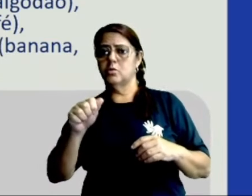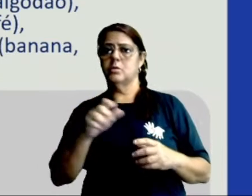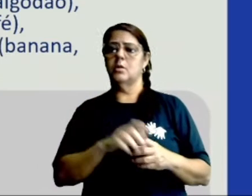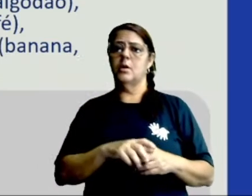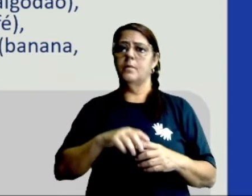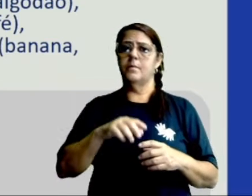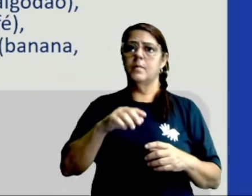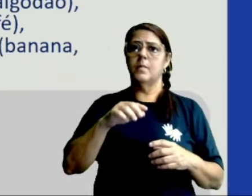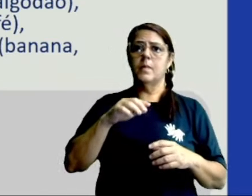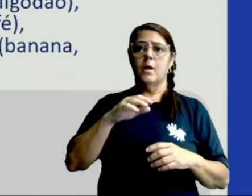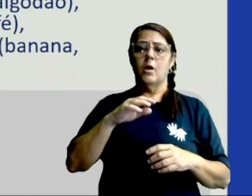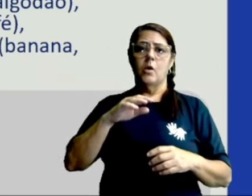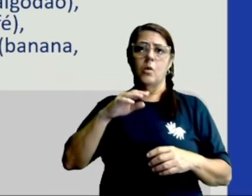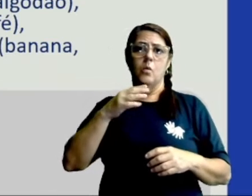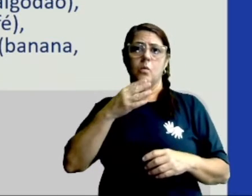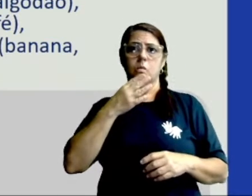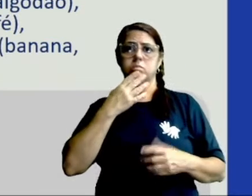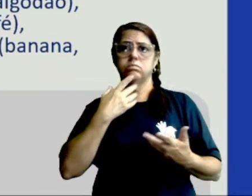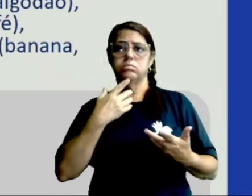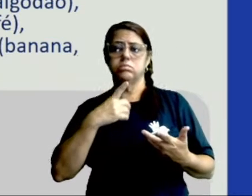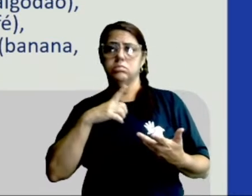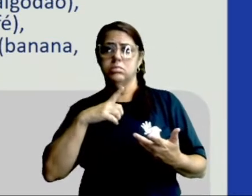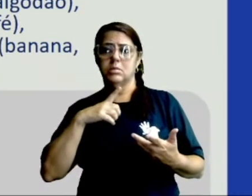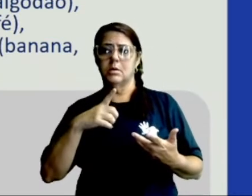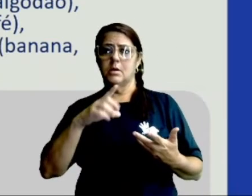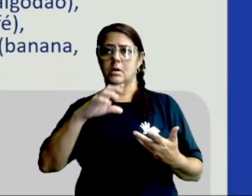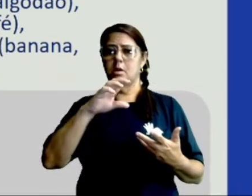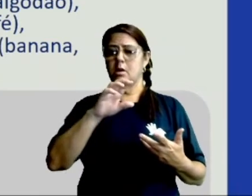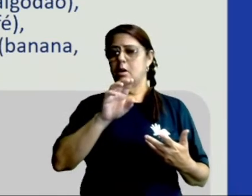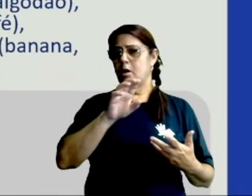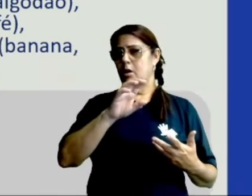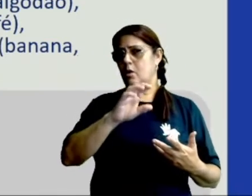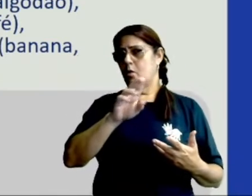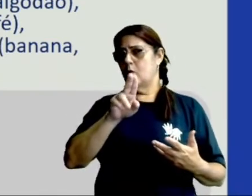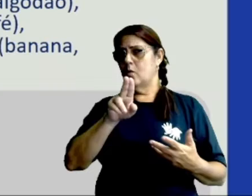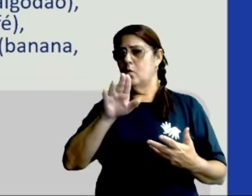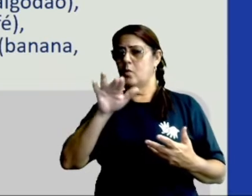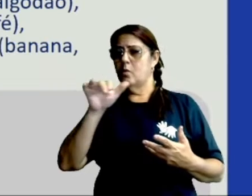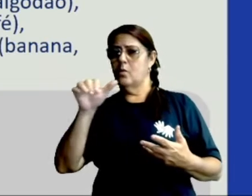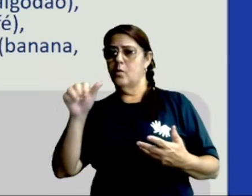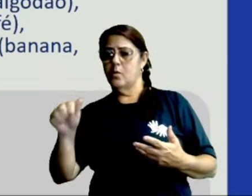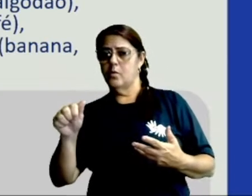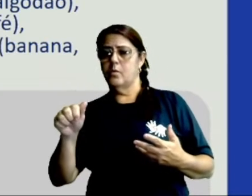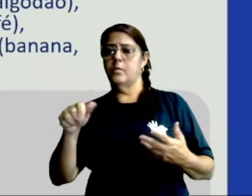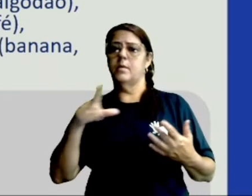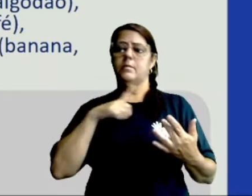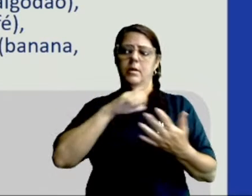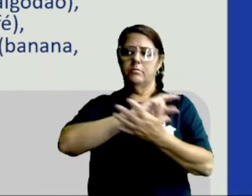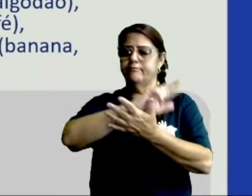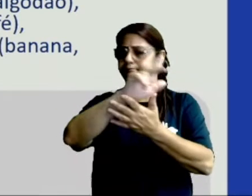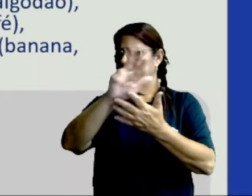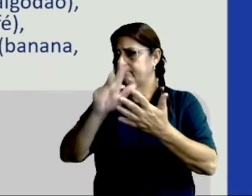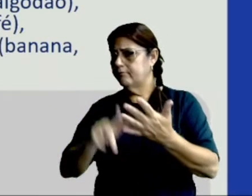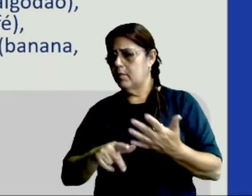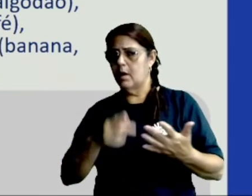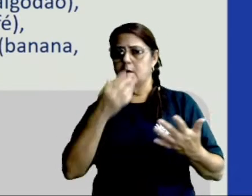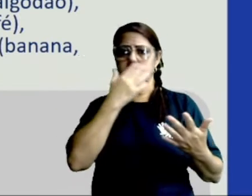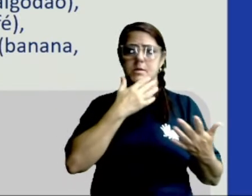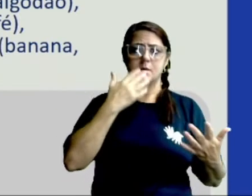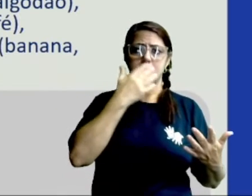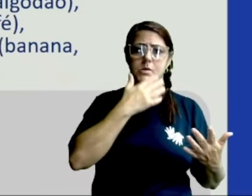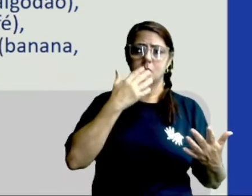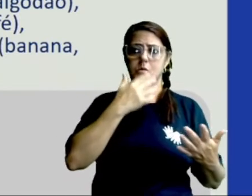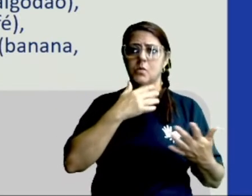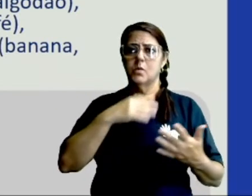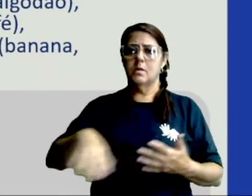Cuba, né, que é produtora de açúcares e produtos de tabaco. Haiti com café. República Dominicana com açúcar. E